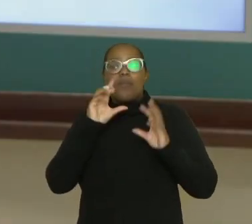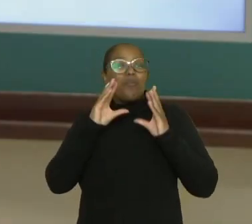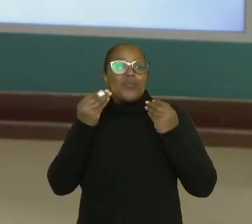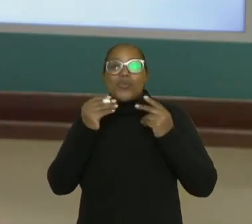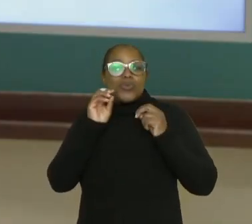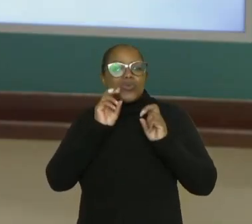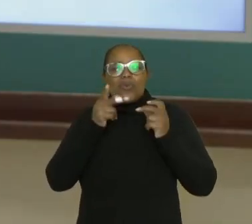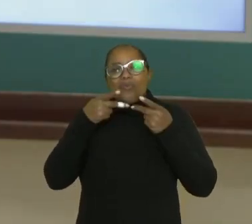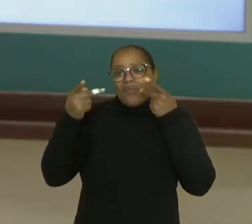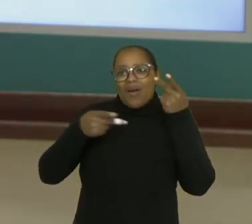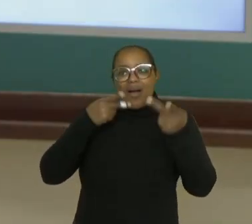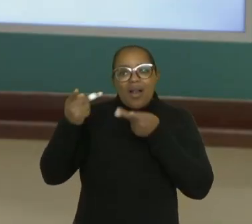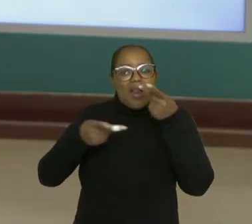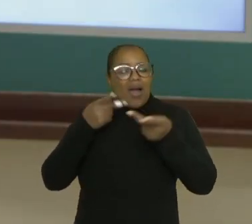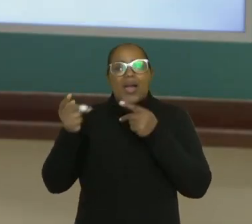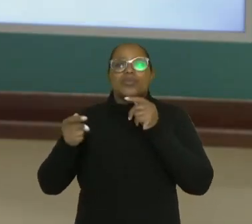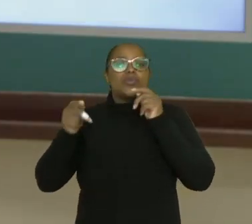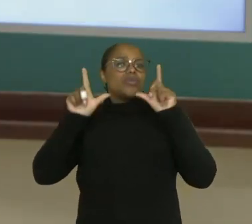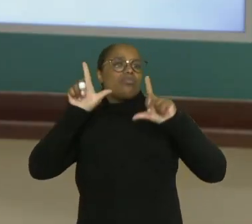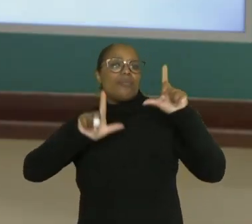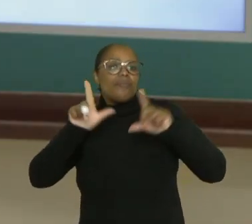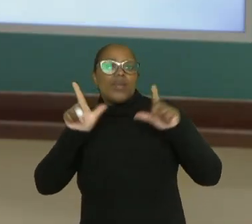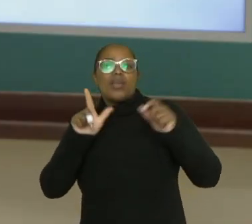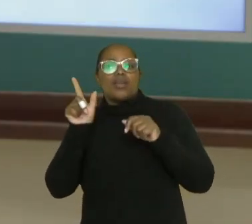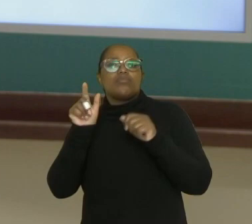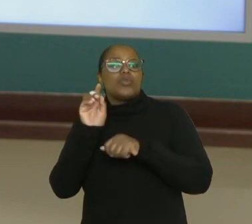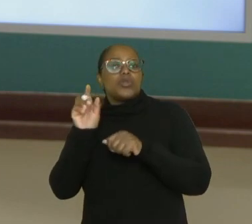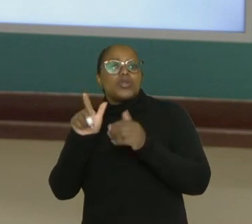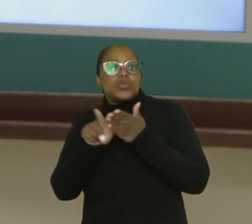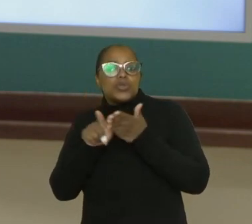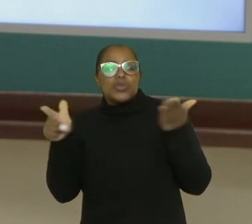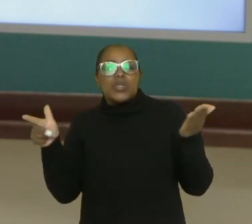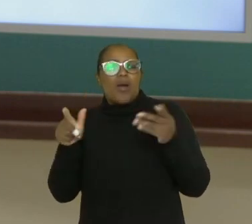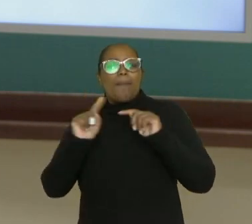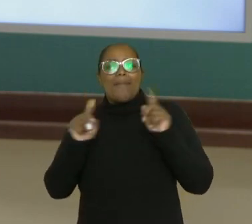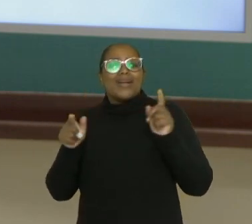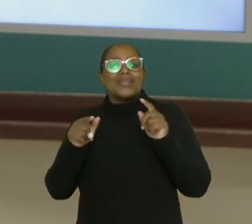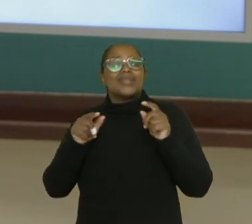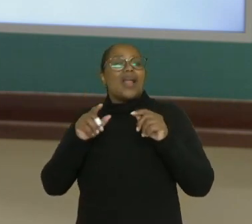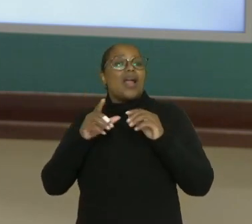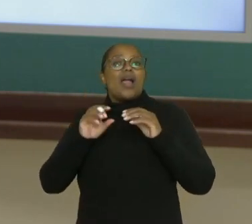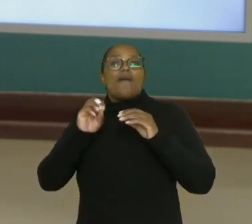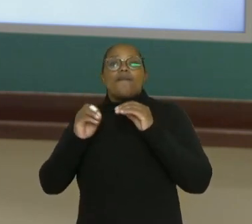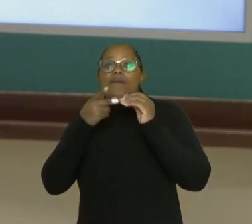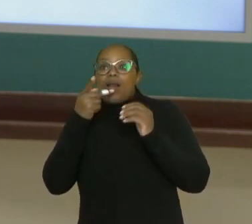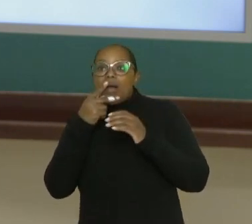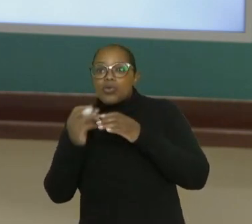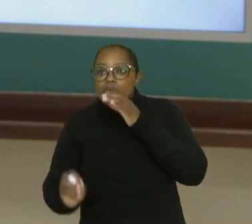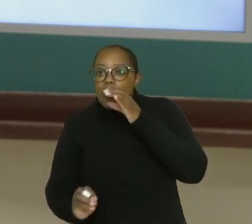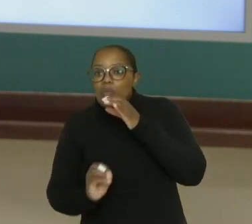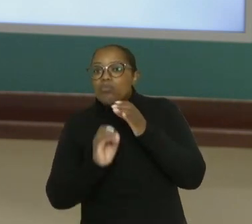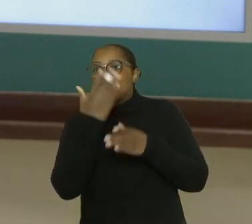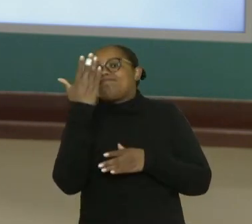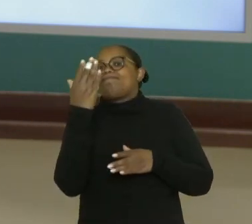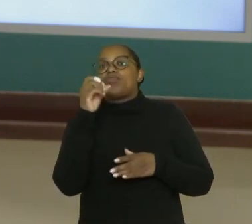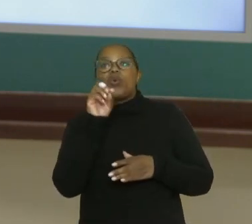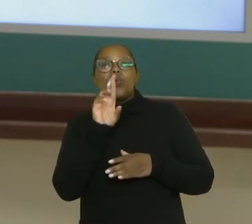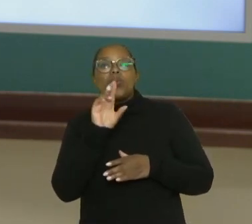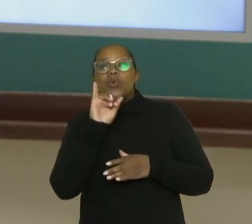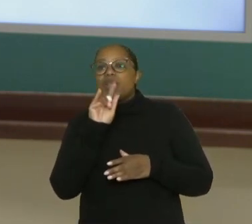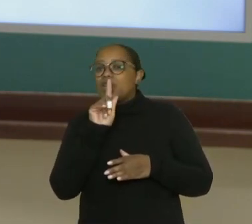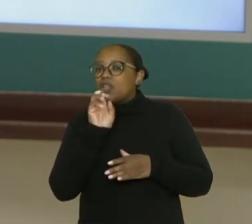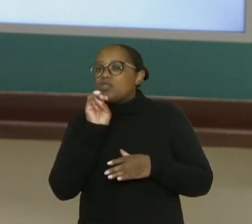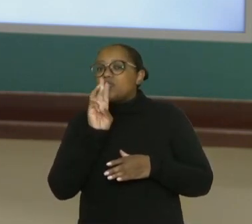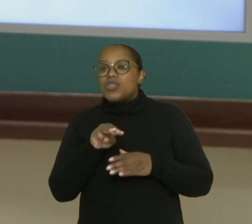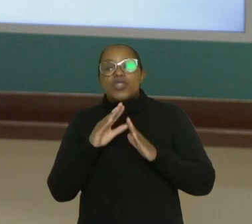voga, são muito falados hoje em dia, mas que desde a sua remota origem os povos indígenas já